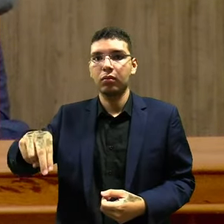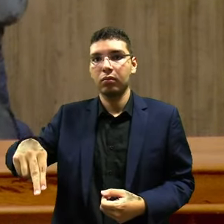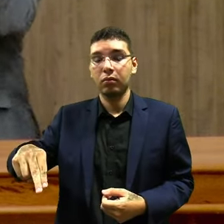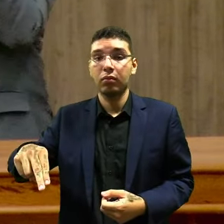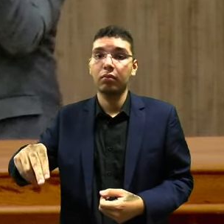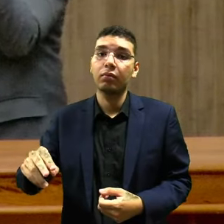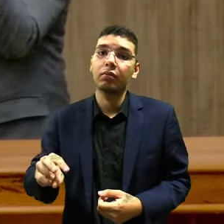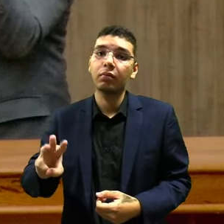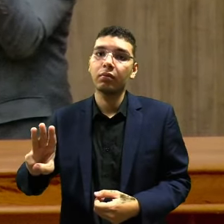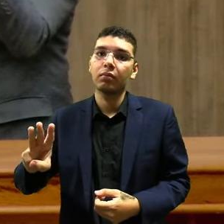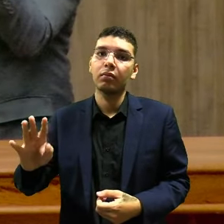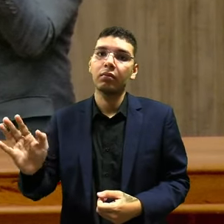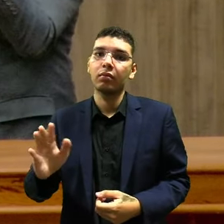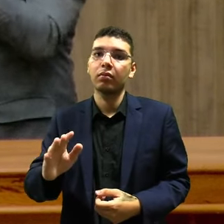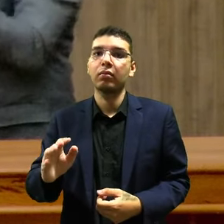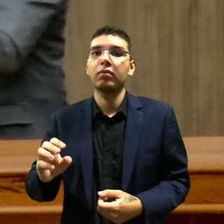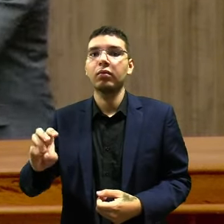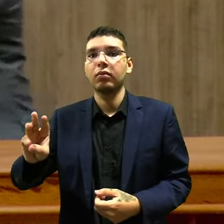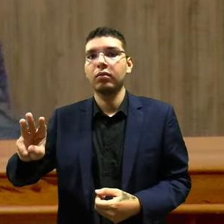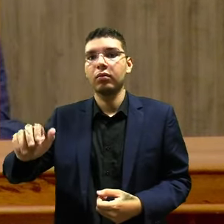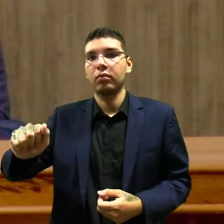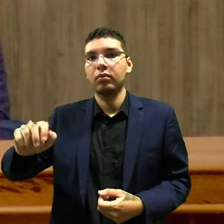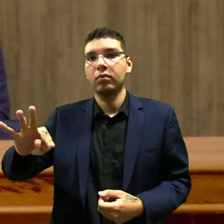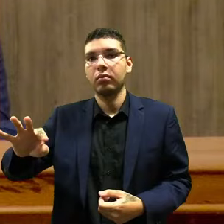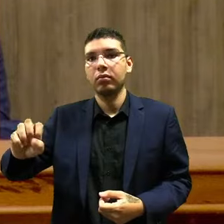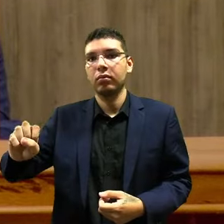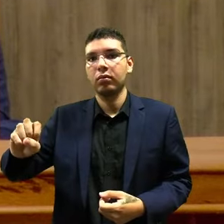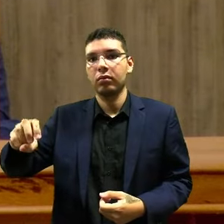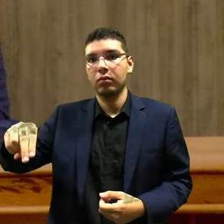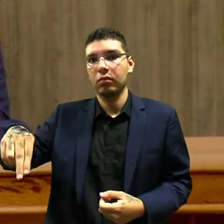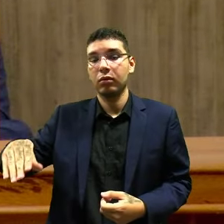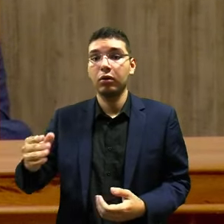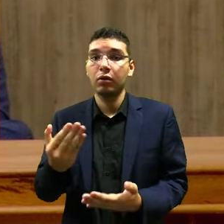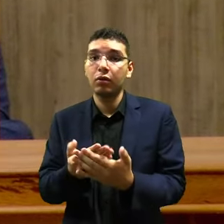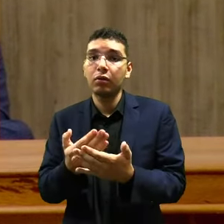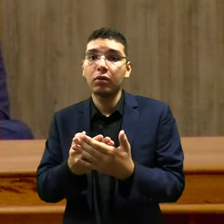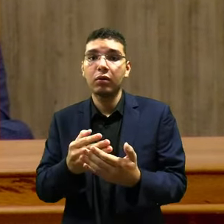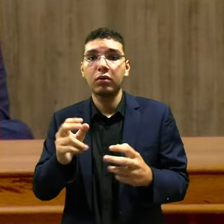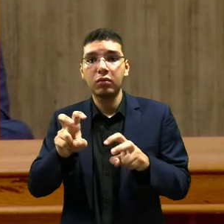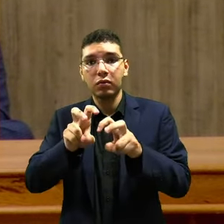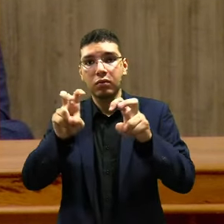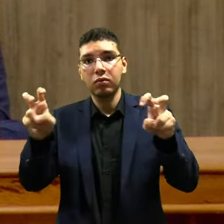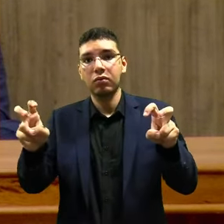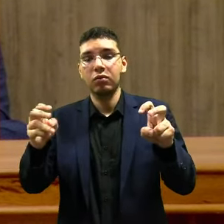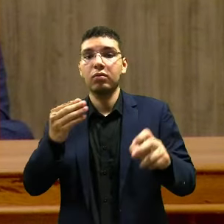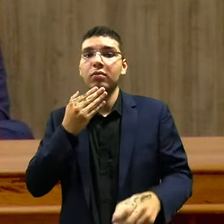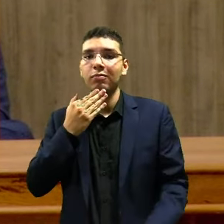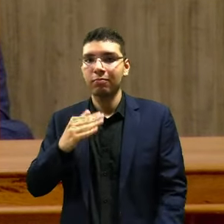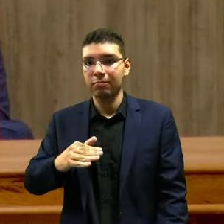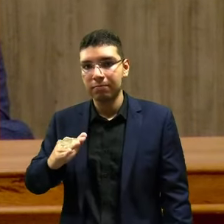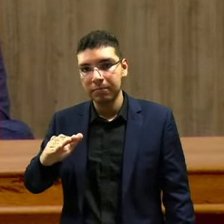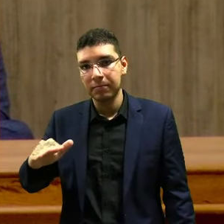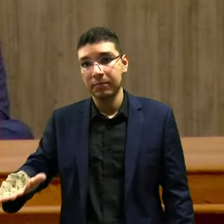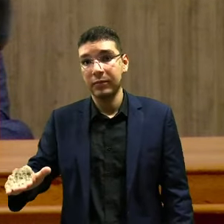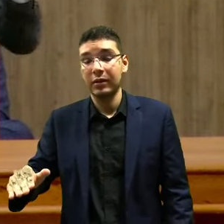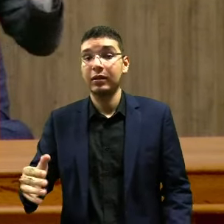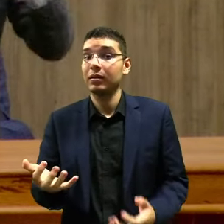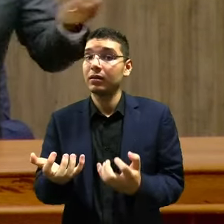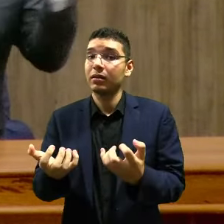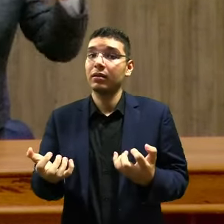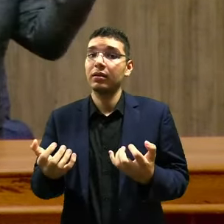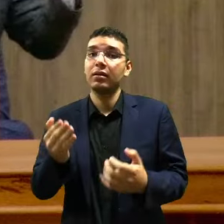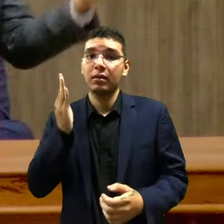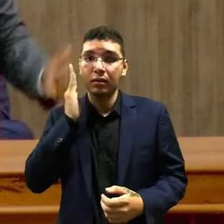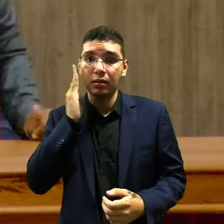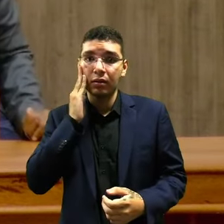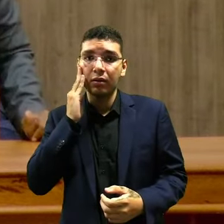traços infantis e ele queria saber a emoção de uma criança a criança no seu primeiro ano